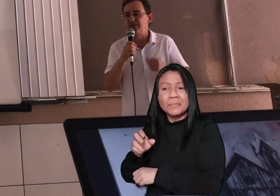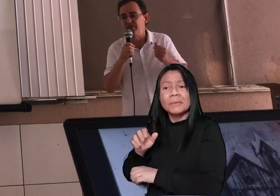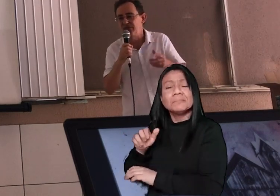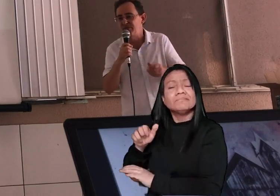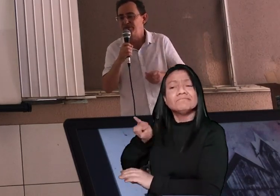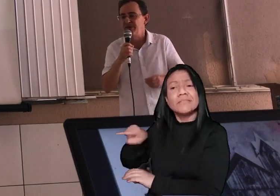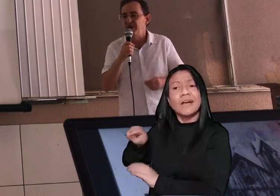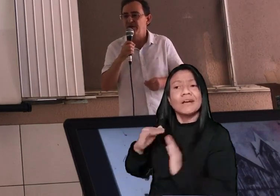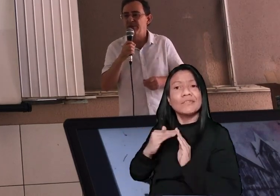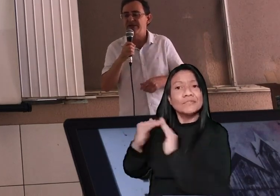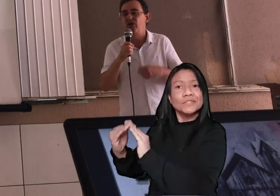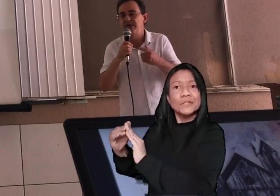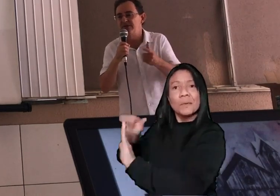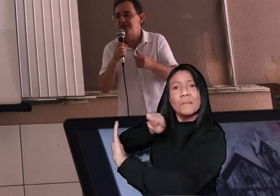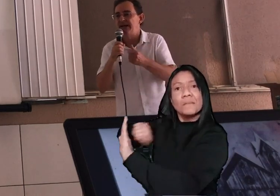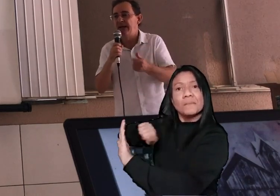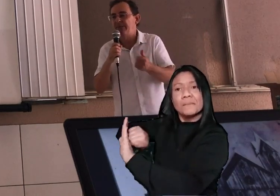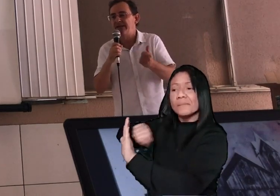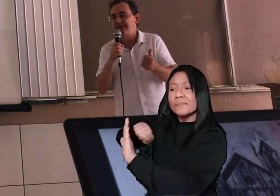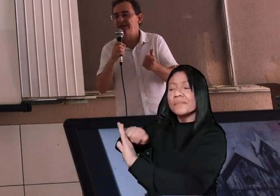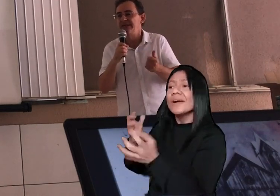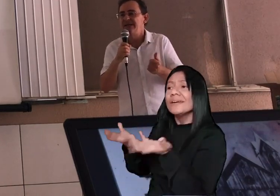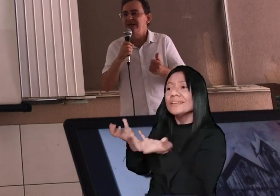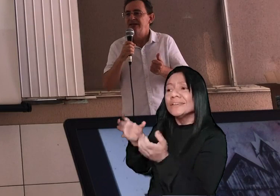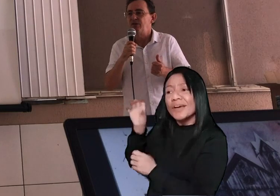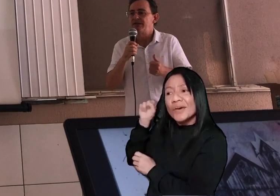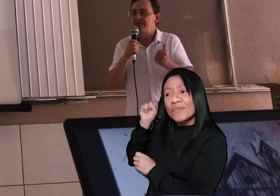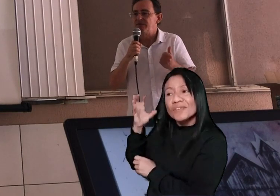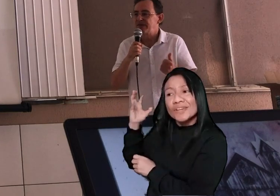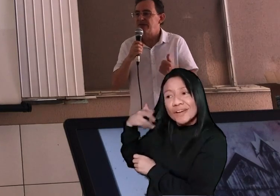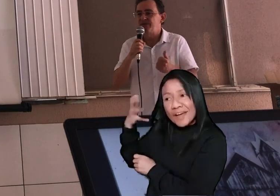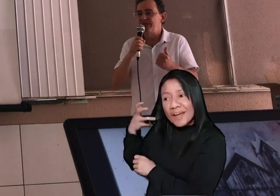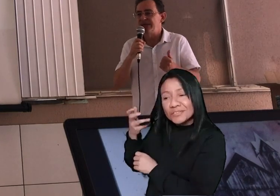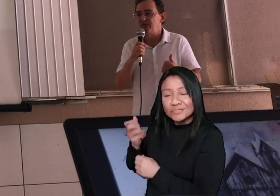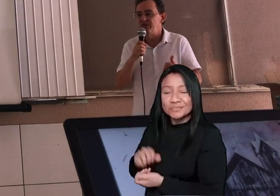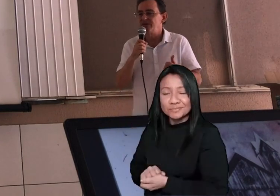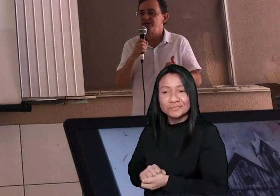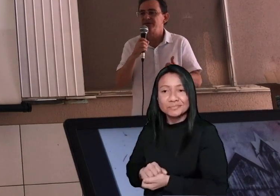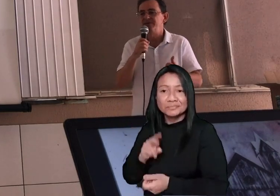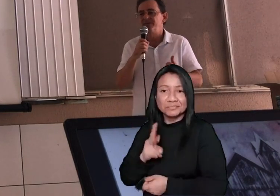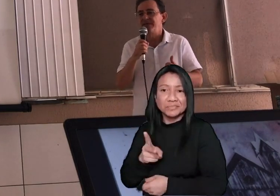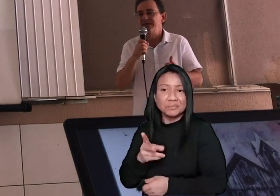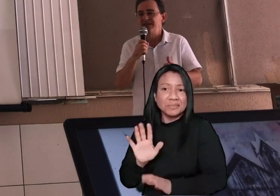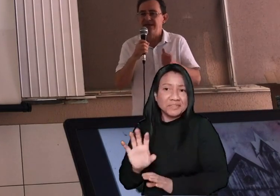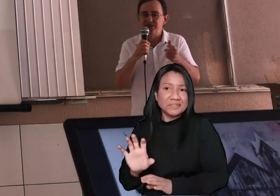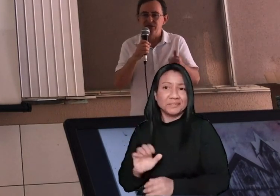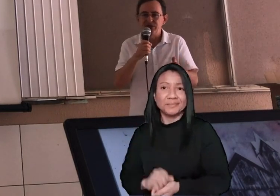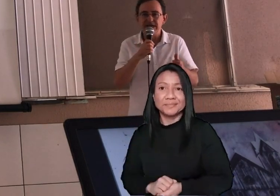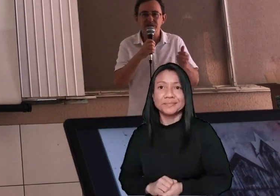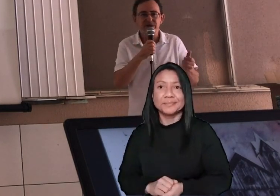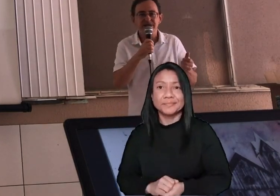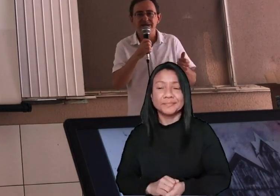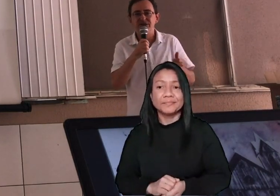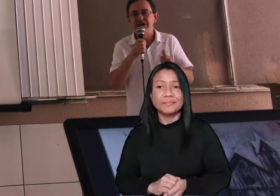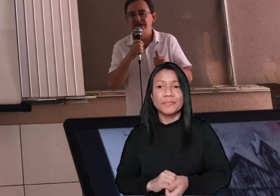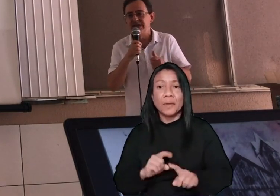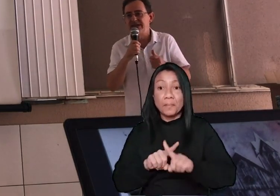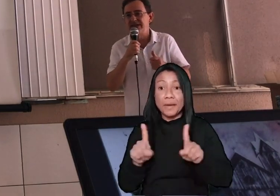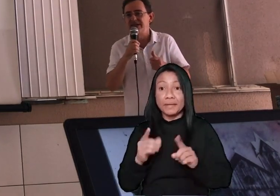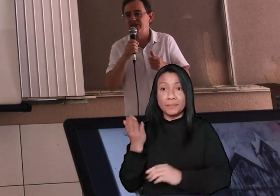rádio. Daí como na época assim, começo de Beltrão não tinha luz, aí tinha um gerador